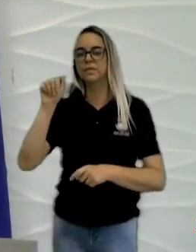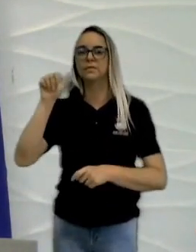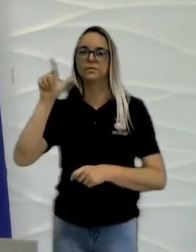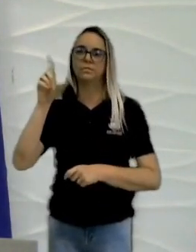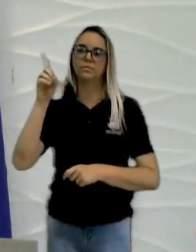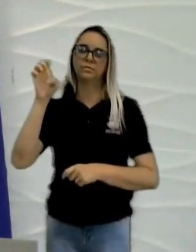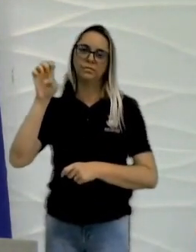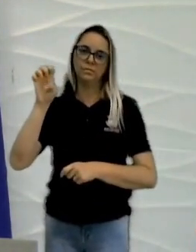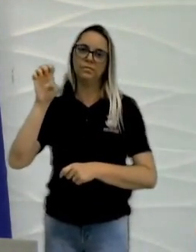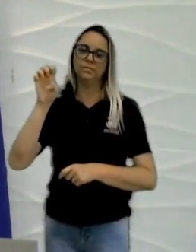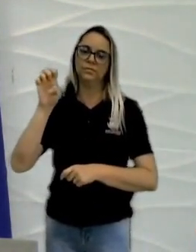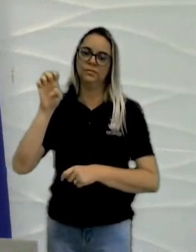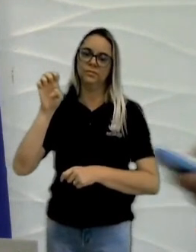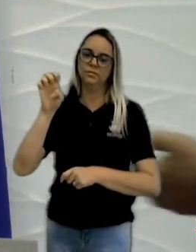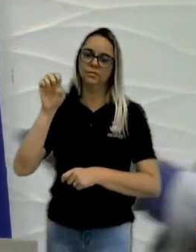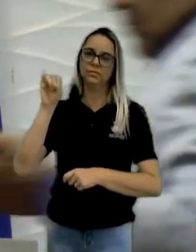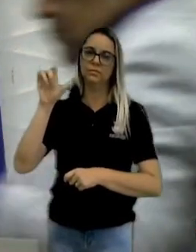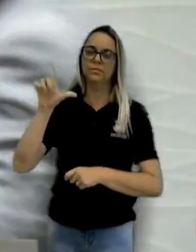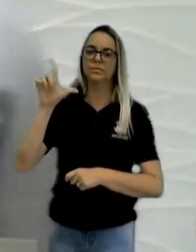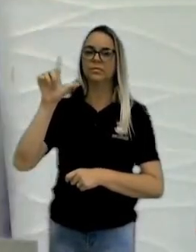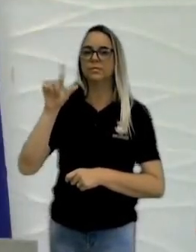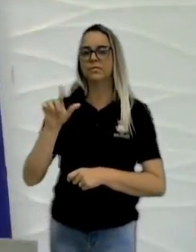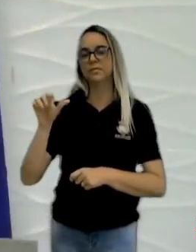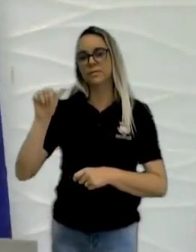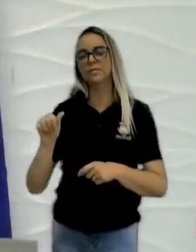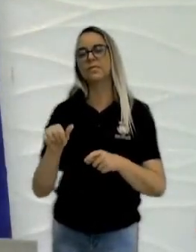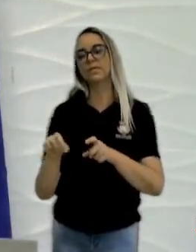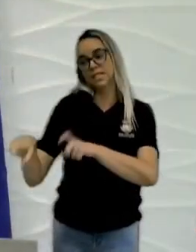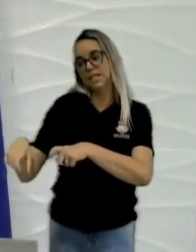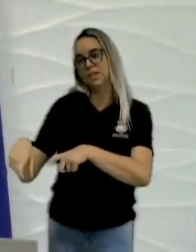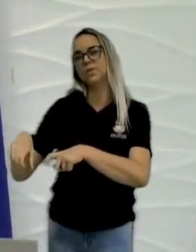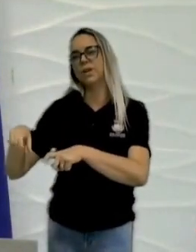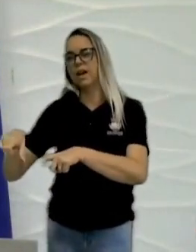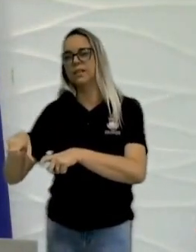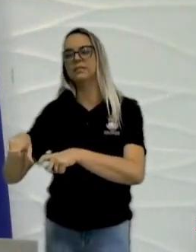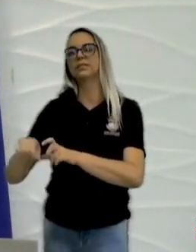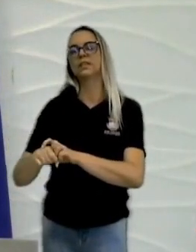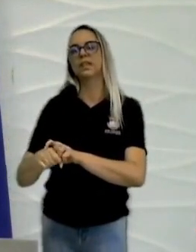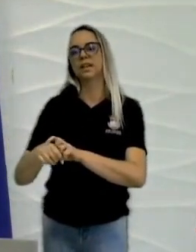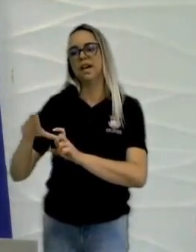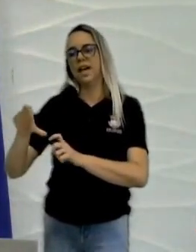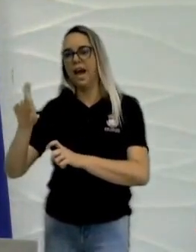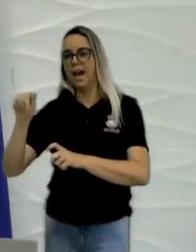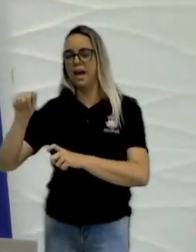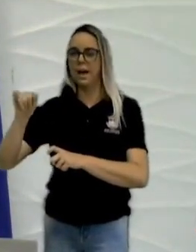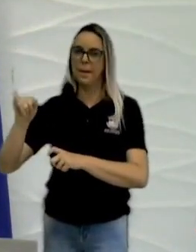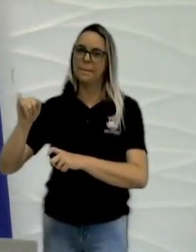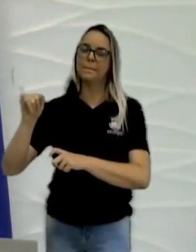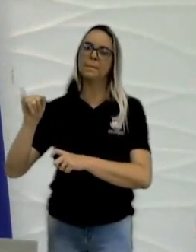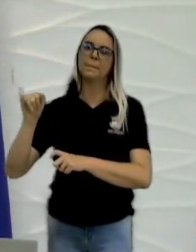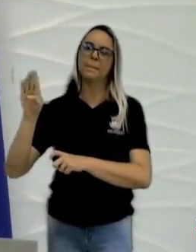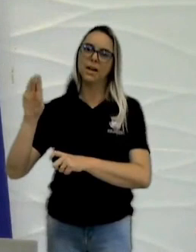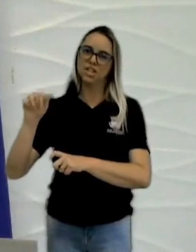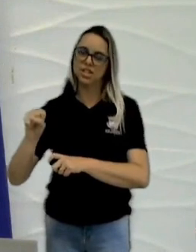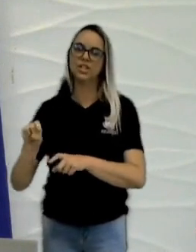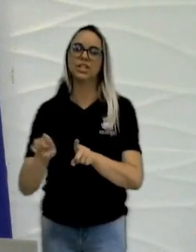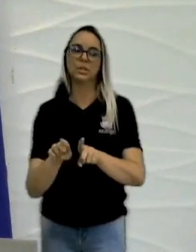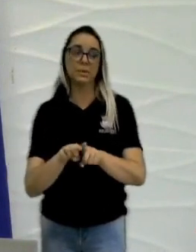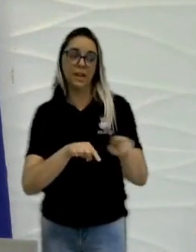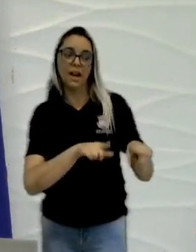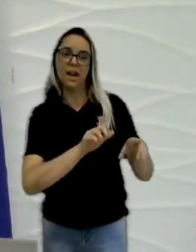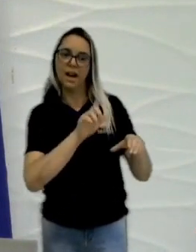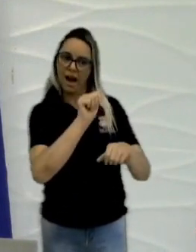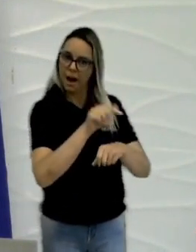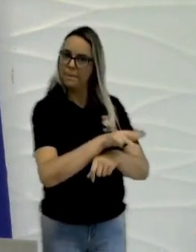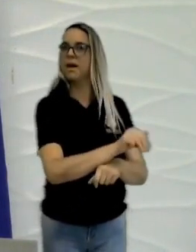Valdeilza, lá da comunidade quilombola, de Craíbas. E Guilherme Lima, também lá do Gama.